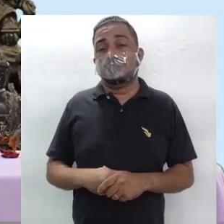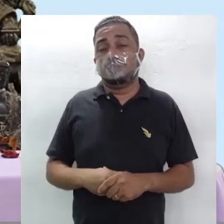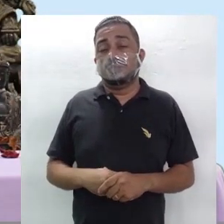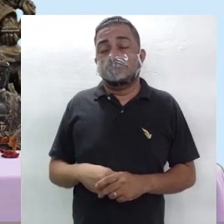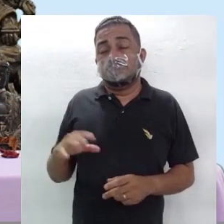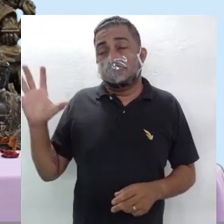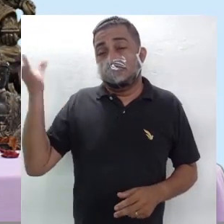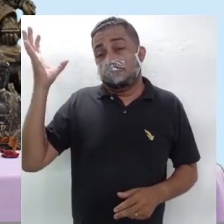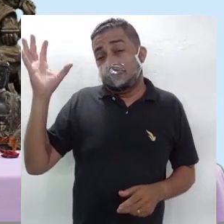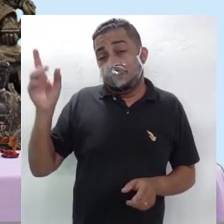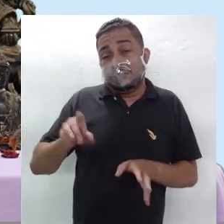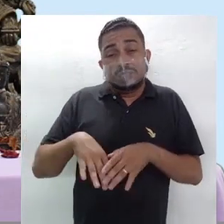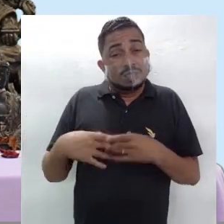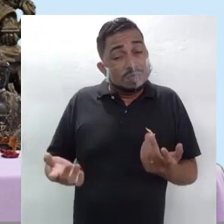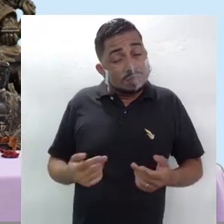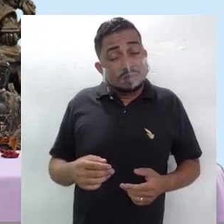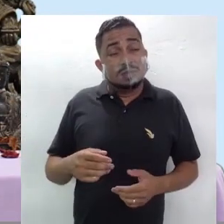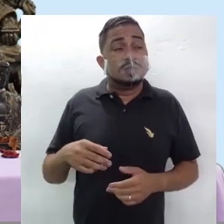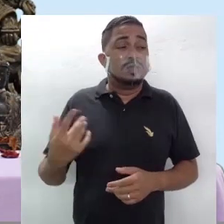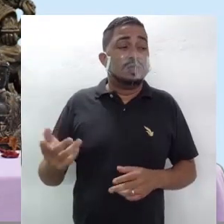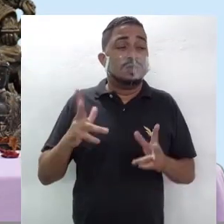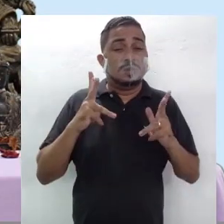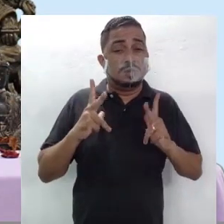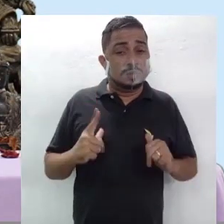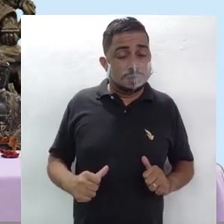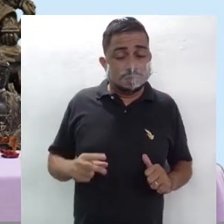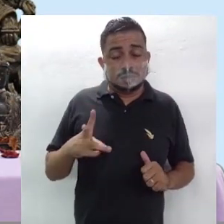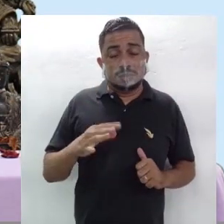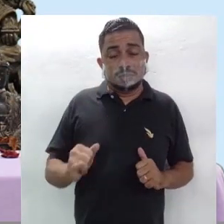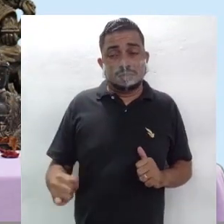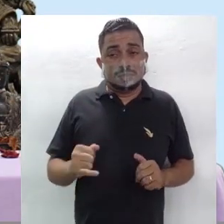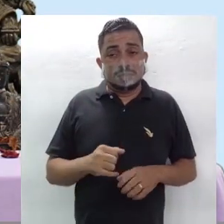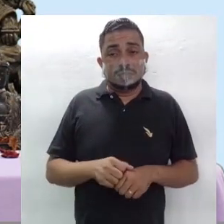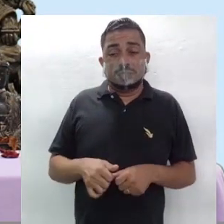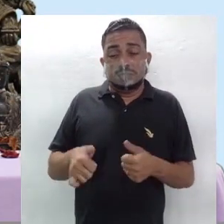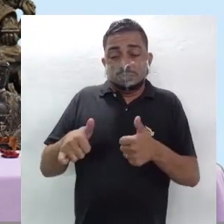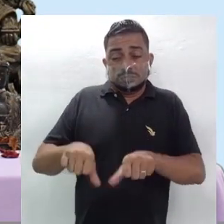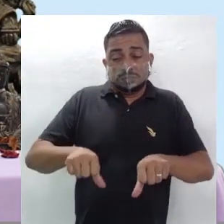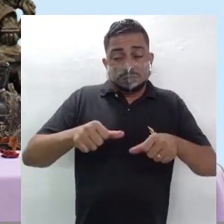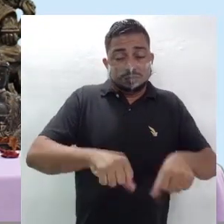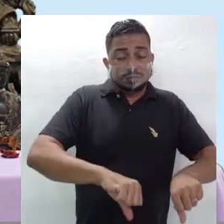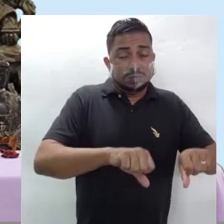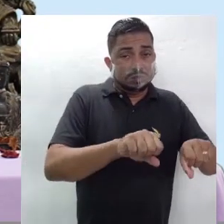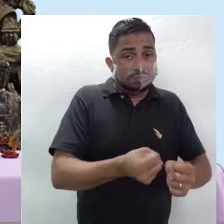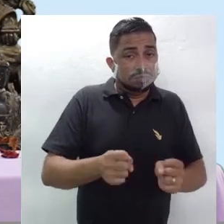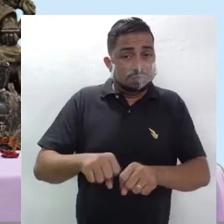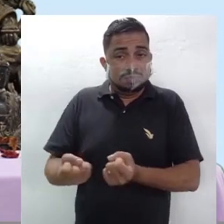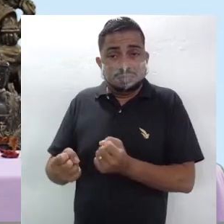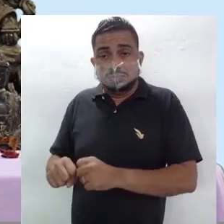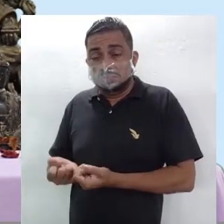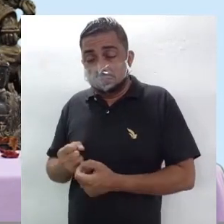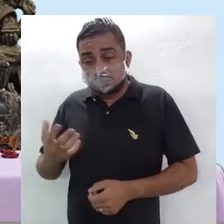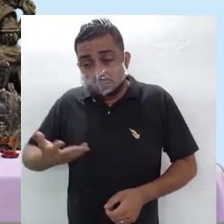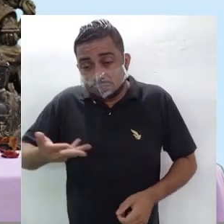desastre ambiental. Então, à medida em que os seres humanos eles vão destruindo